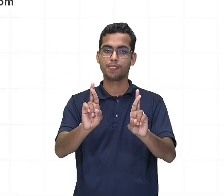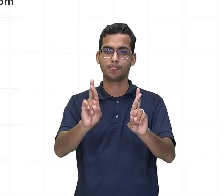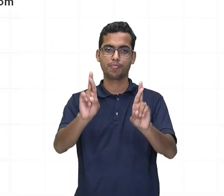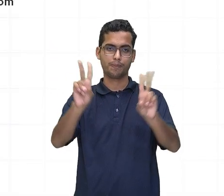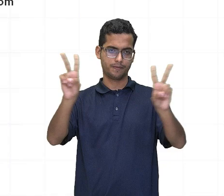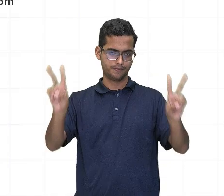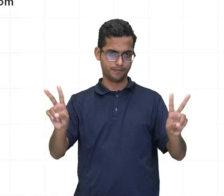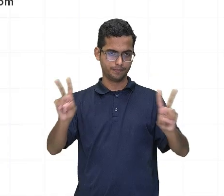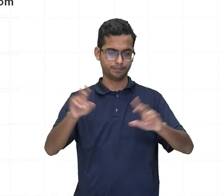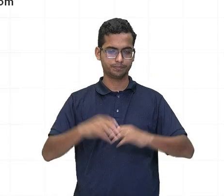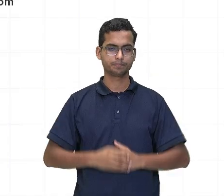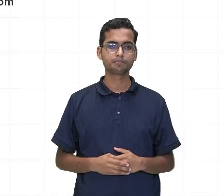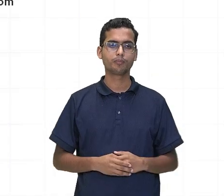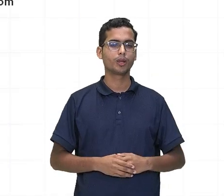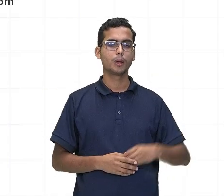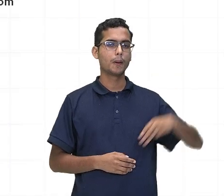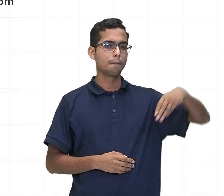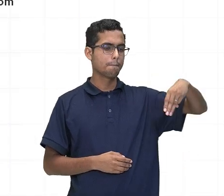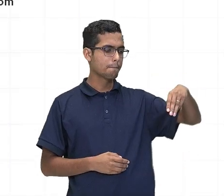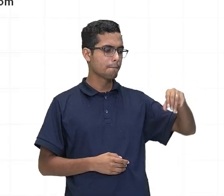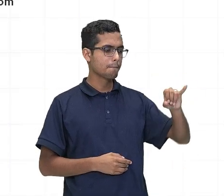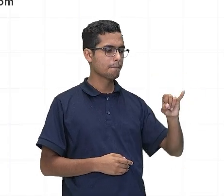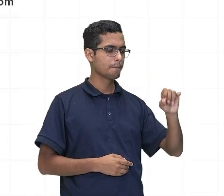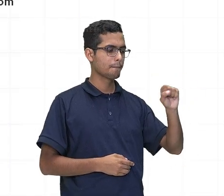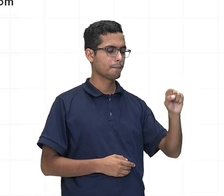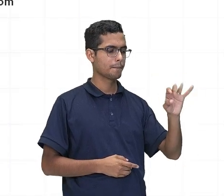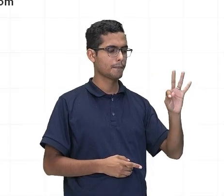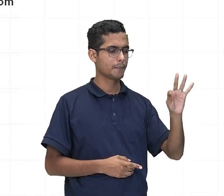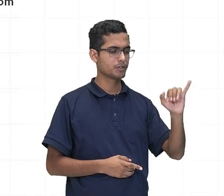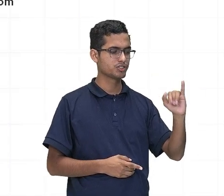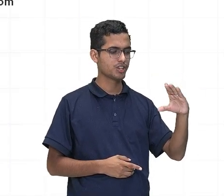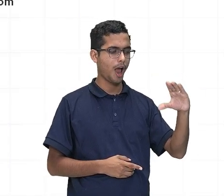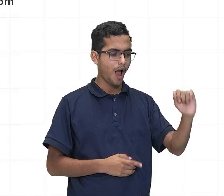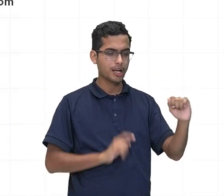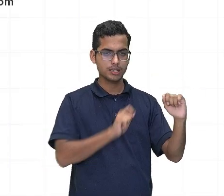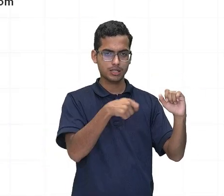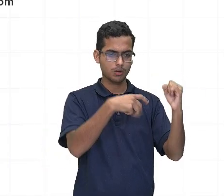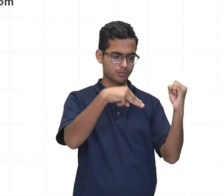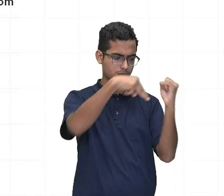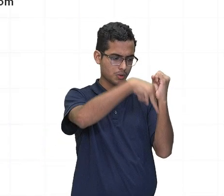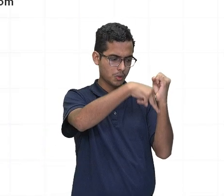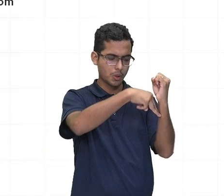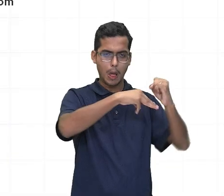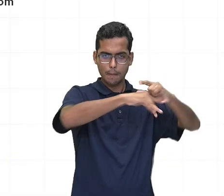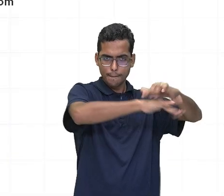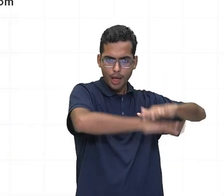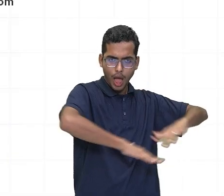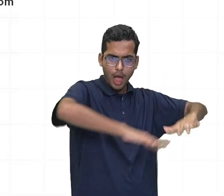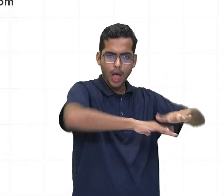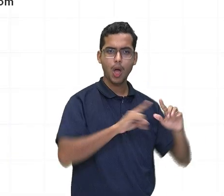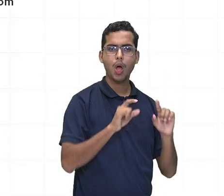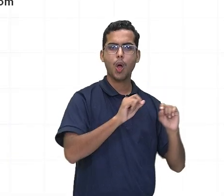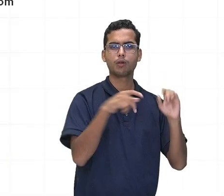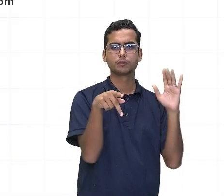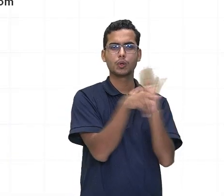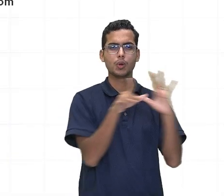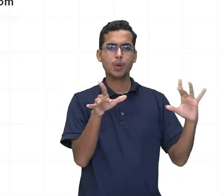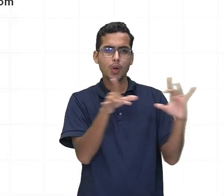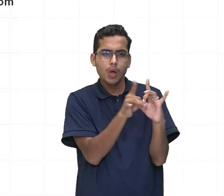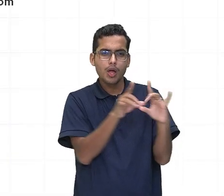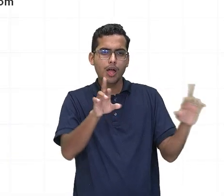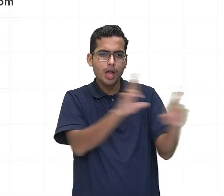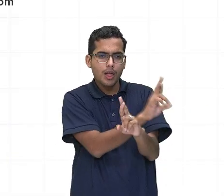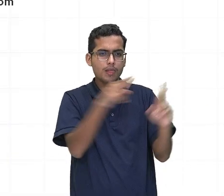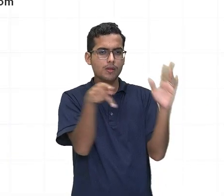Porque quando que a mística ela refere-se a uma experiência direta com o divino, um encontro